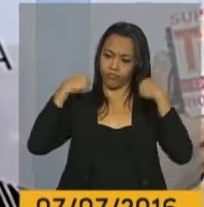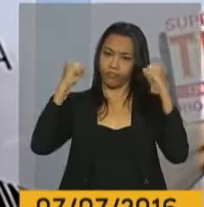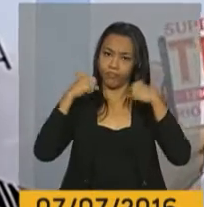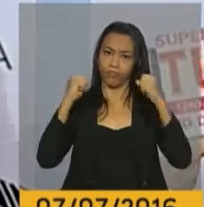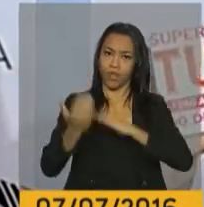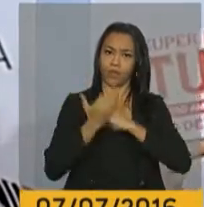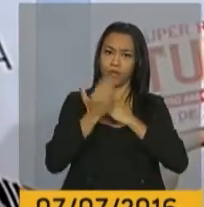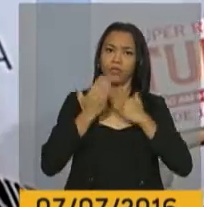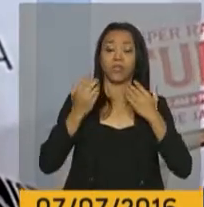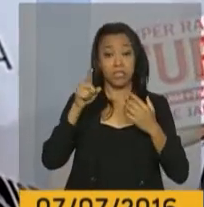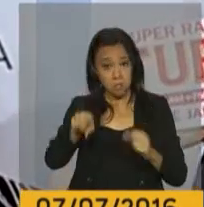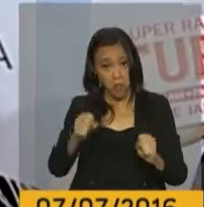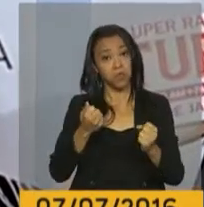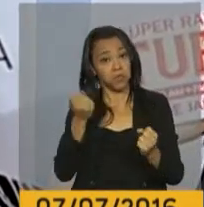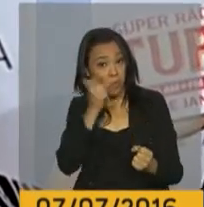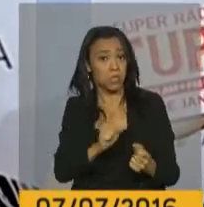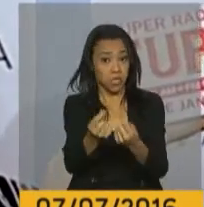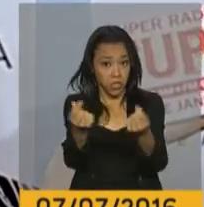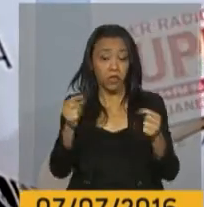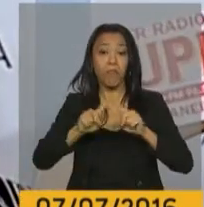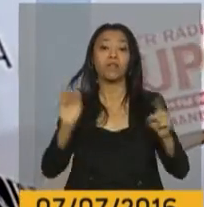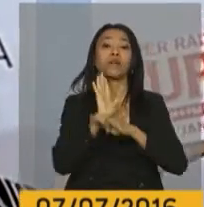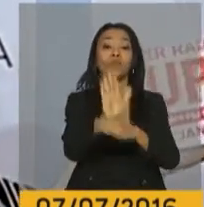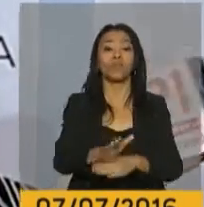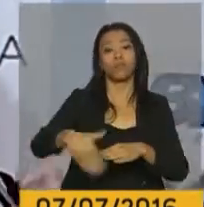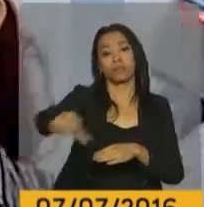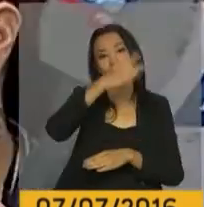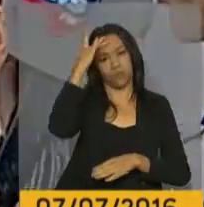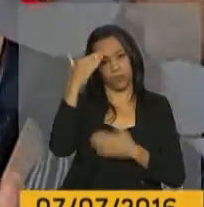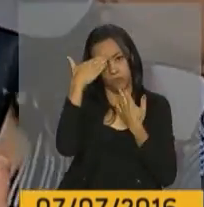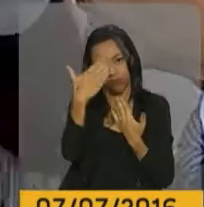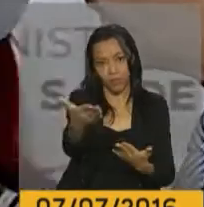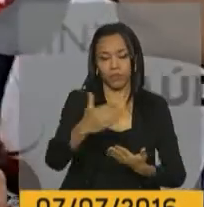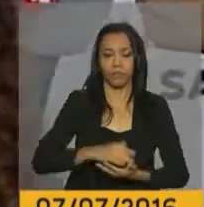que possam ganhar dinheiro fazendo bem as pessoas obrigado